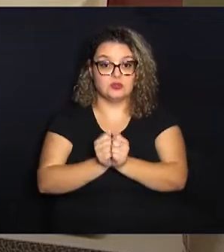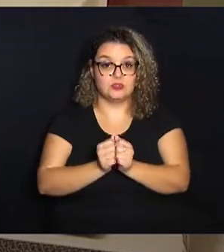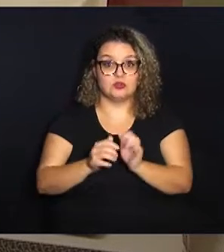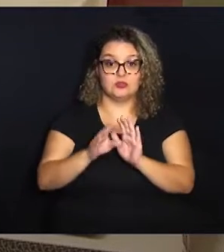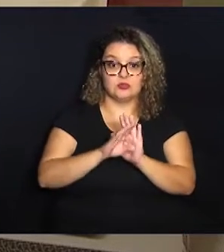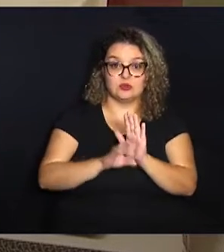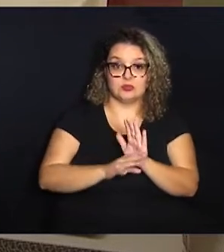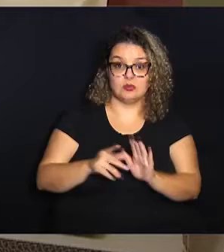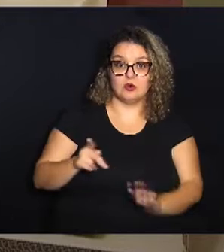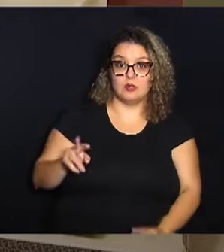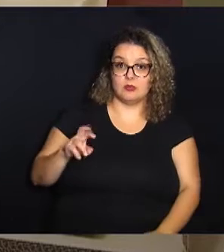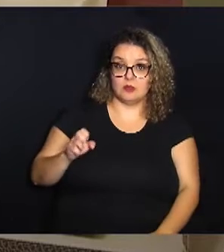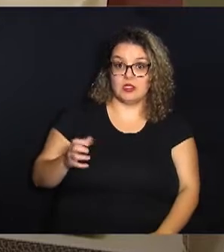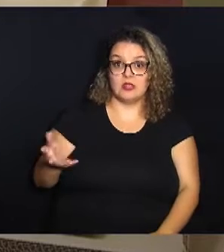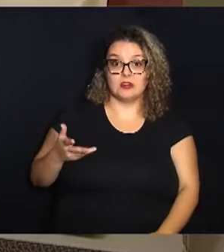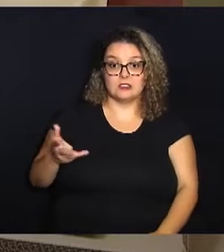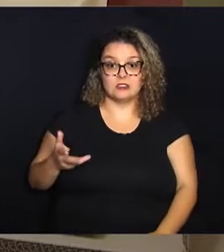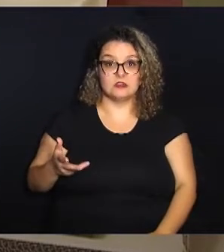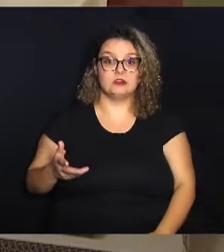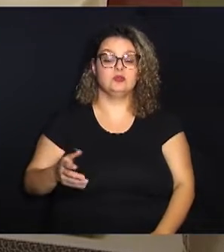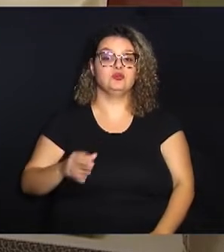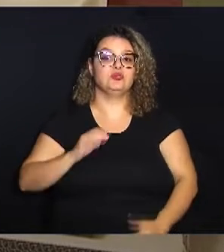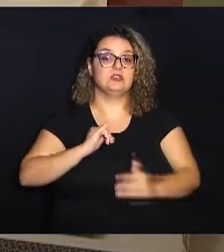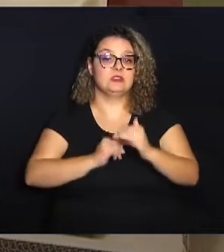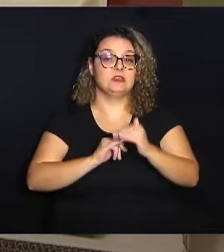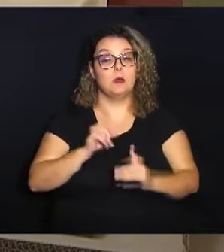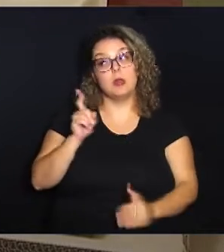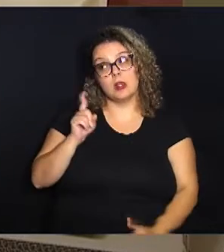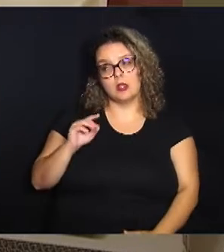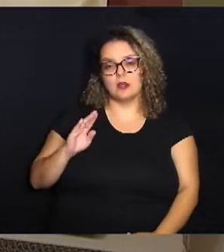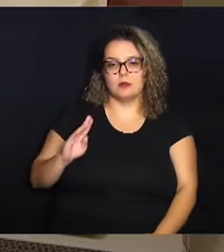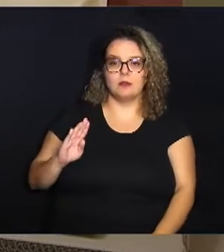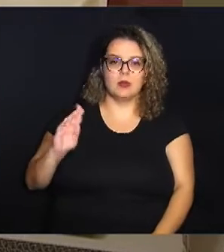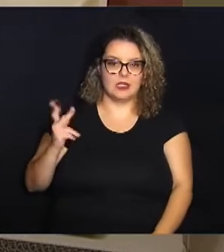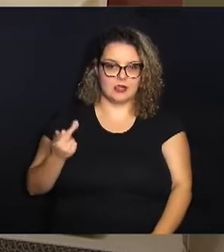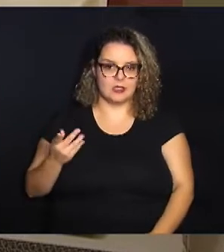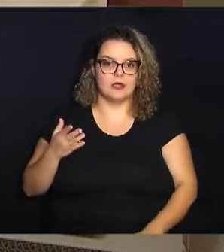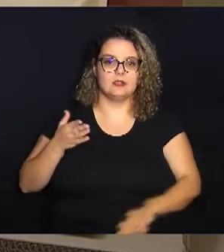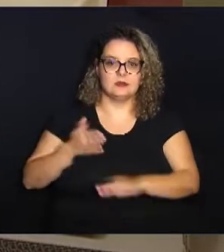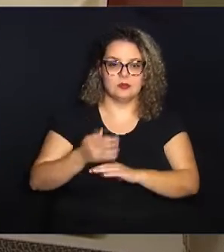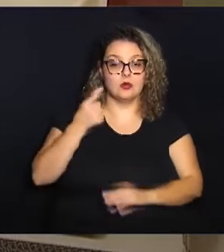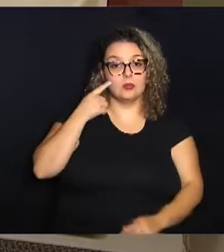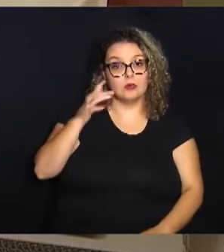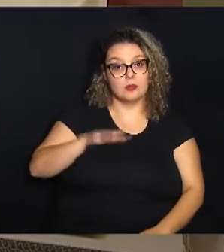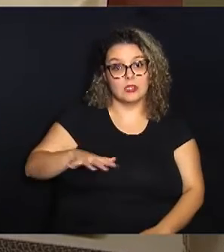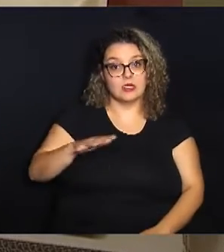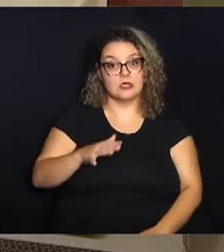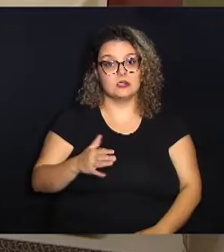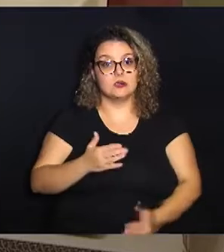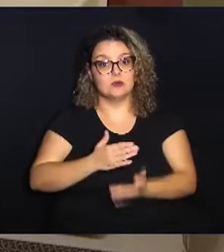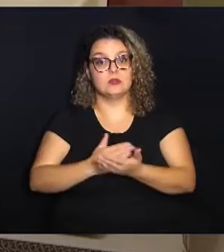de pré-aceleração de startups em BH. Então, a gente participou desse programa, a gente foi com uma ideia inicial e, nesse programa, ele foi